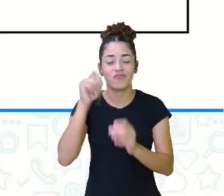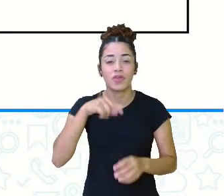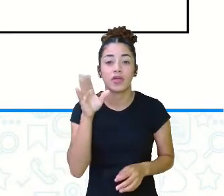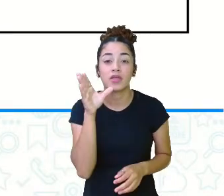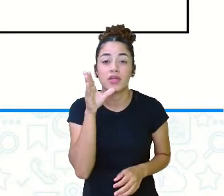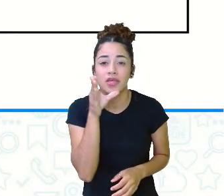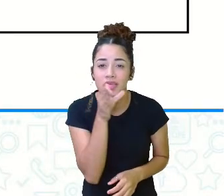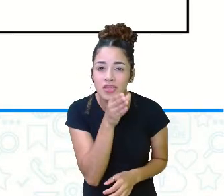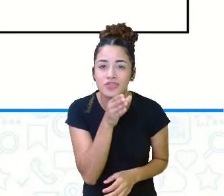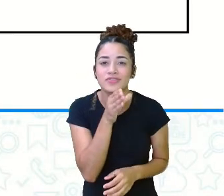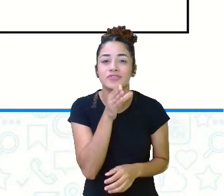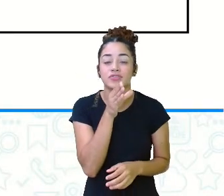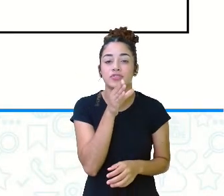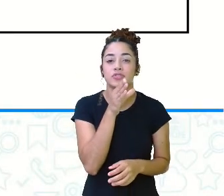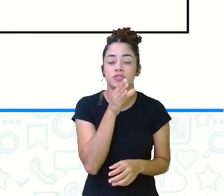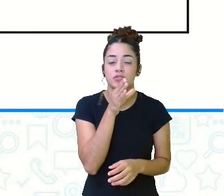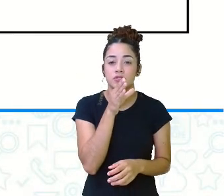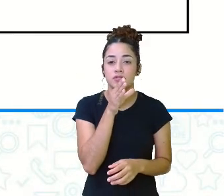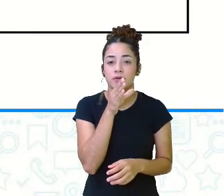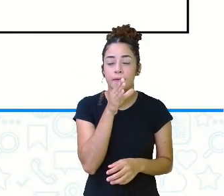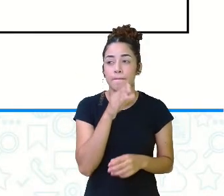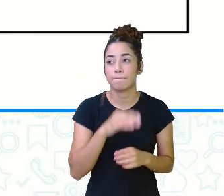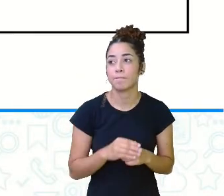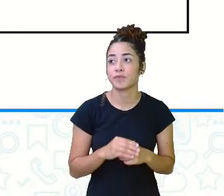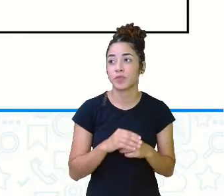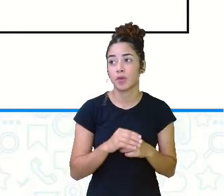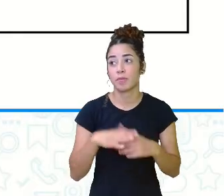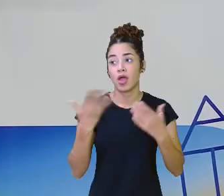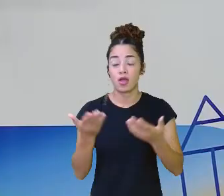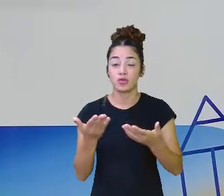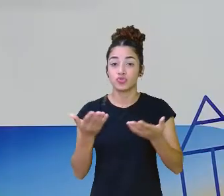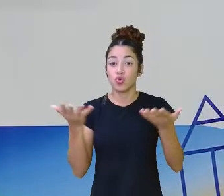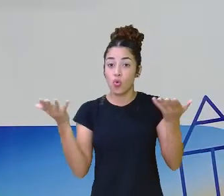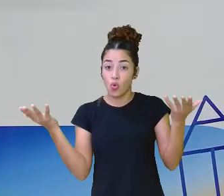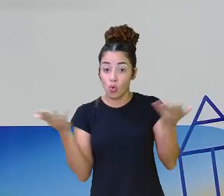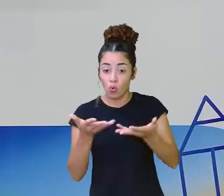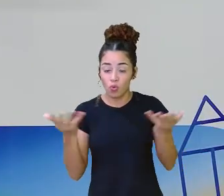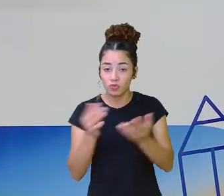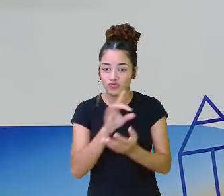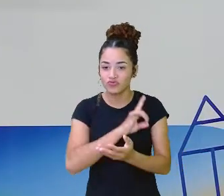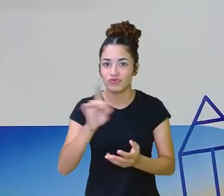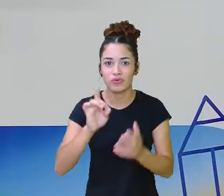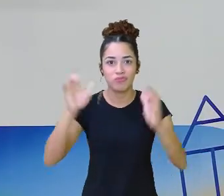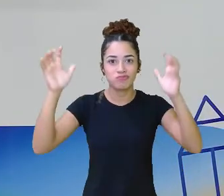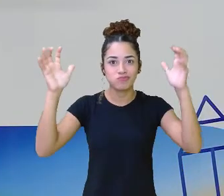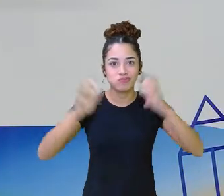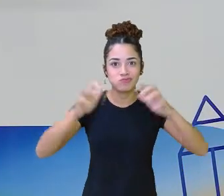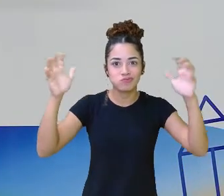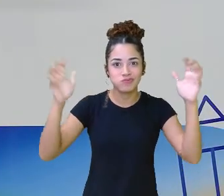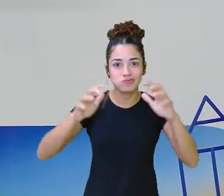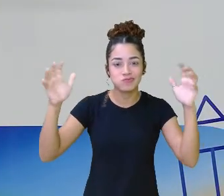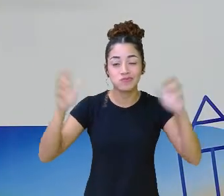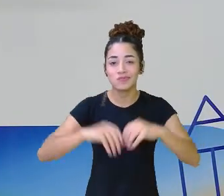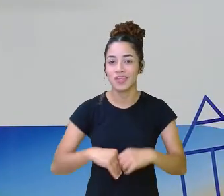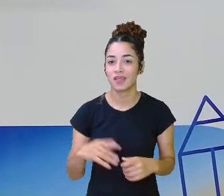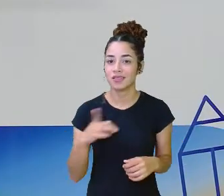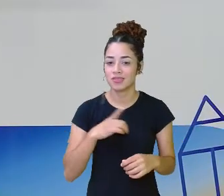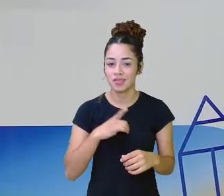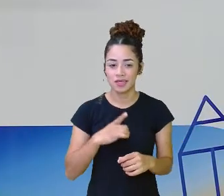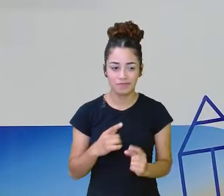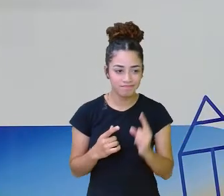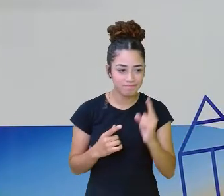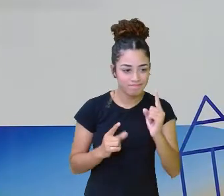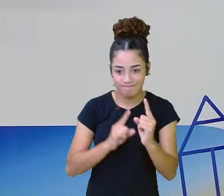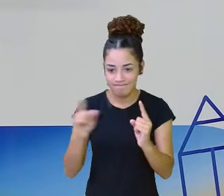e úmido. E eu estou dizendo ali também que, ó, hoje o dia está chuvoso. Então, eu estou dando essas duas definições